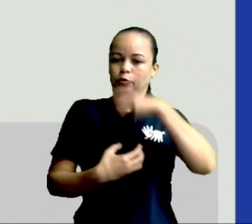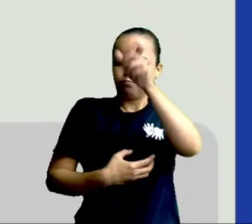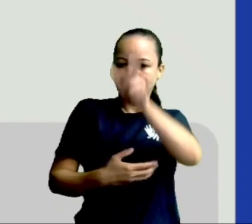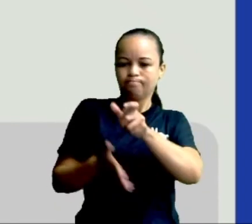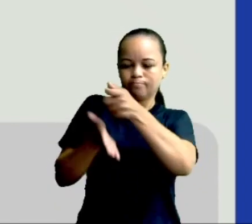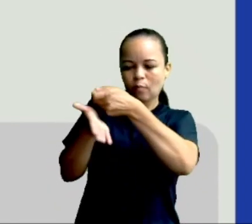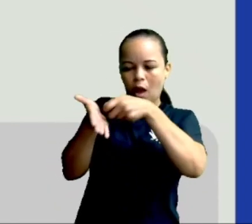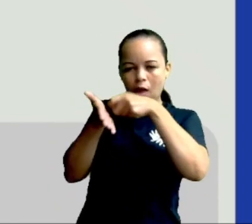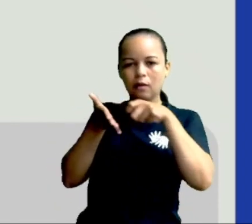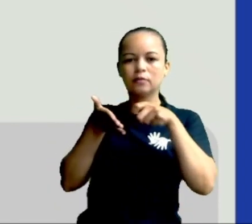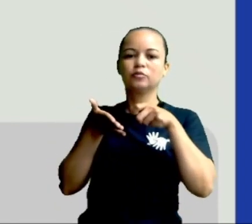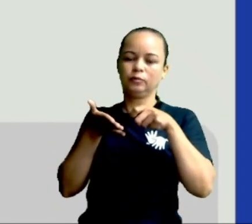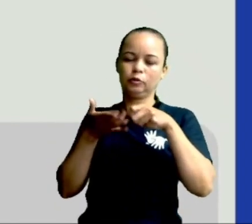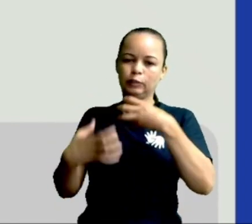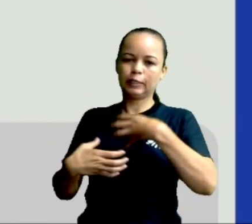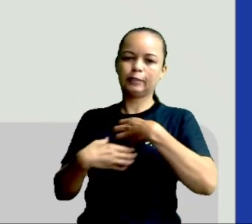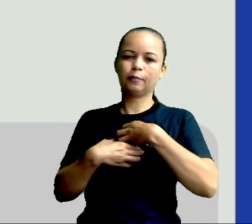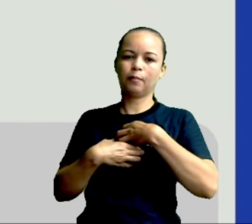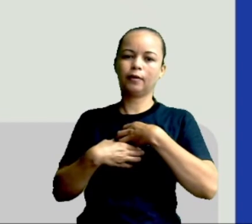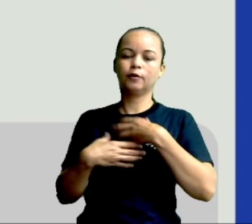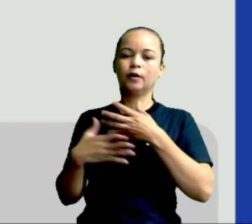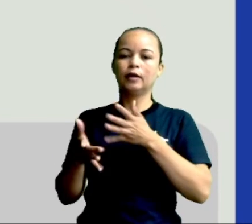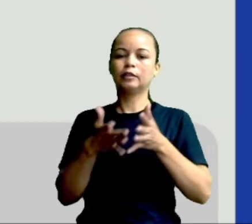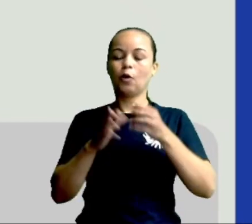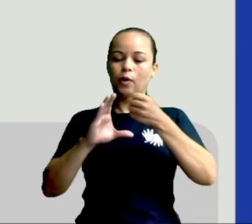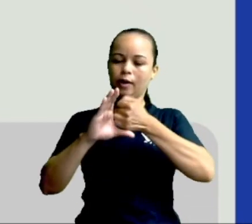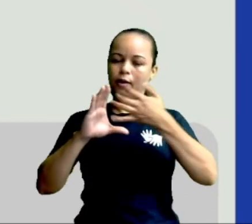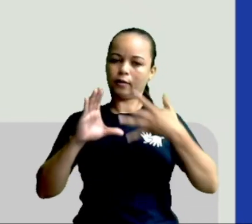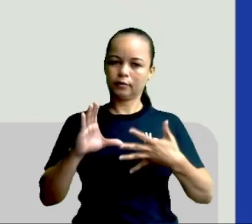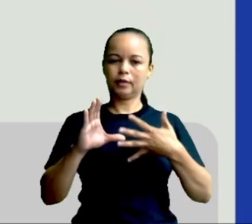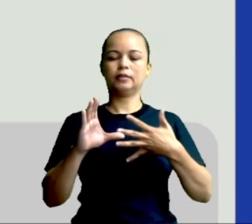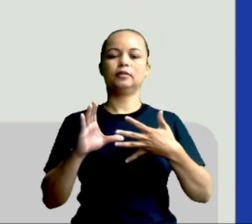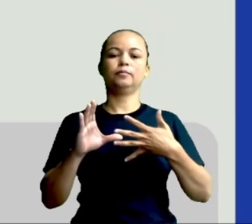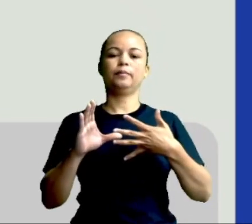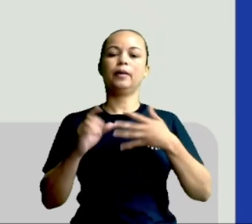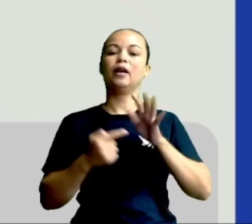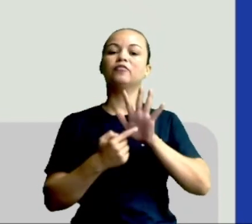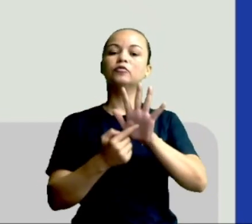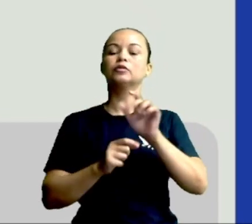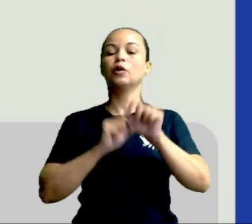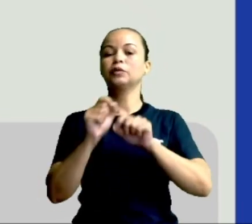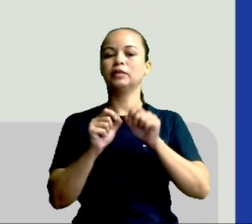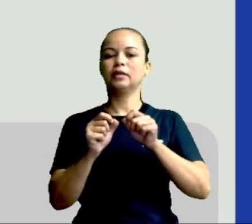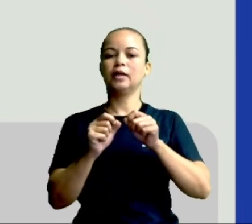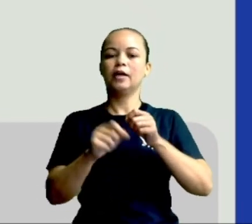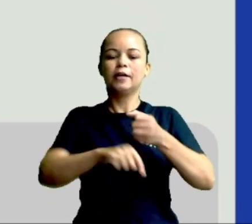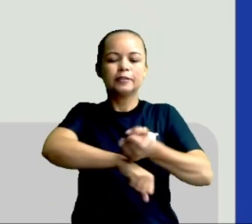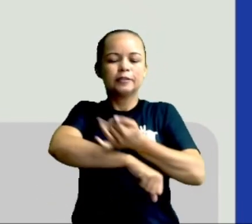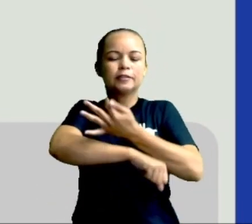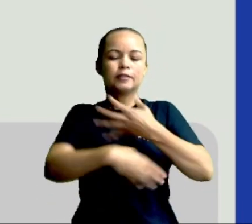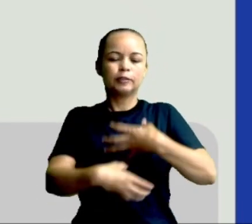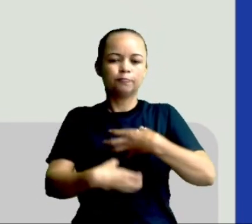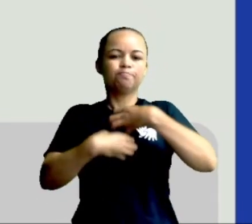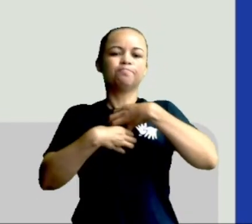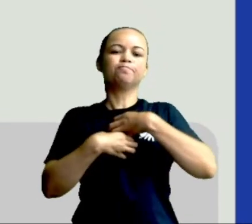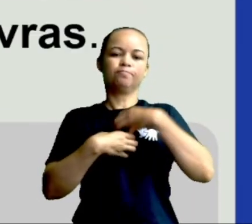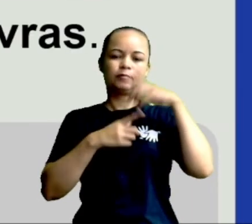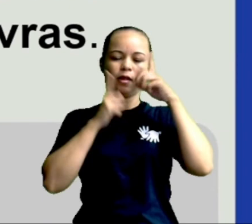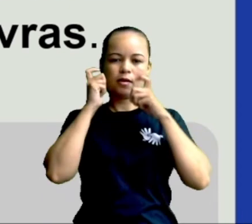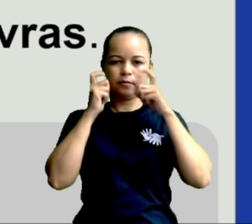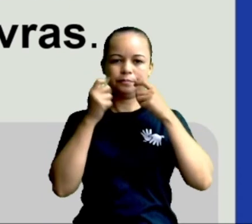emoções do autor. Então, é um texto que é caracterizado pela função emotiva ou expressiva